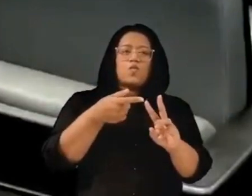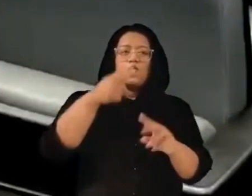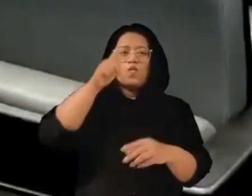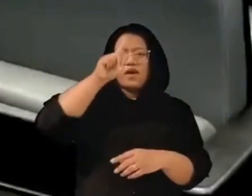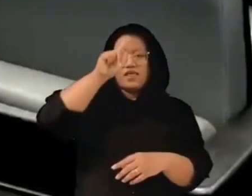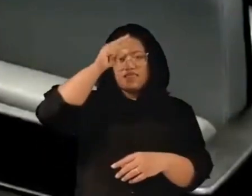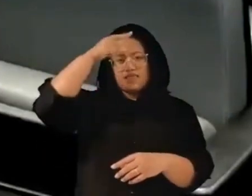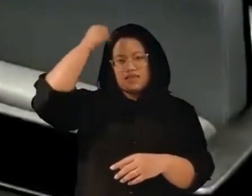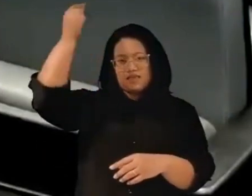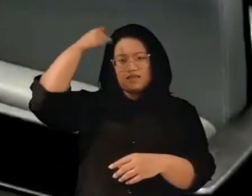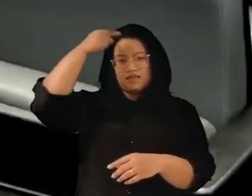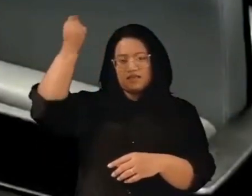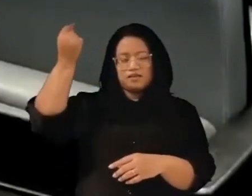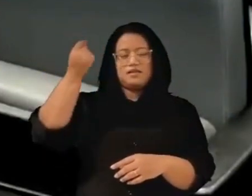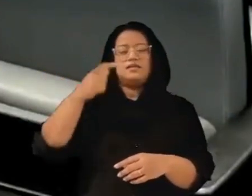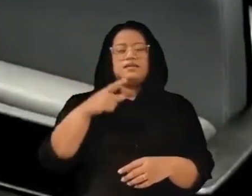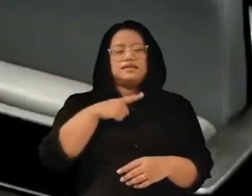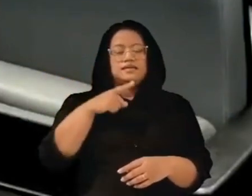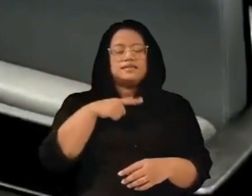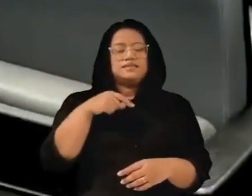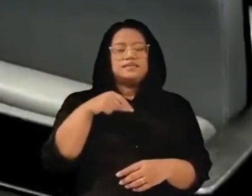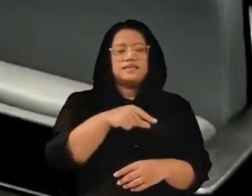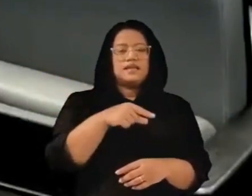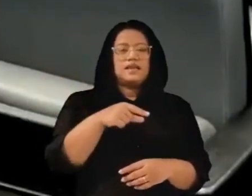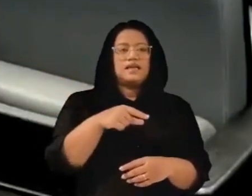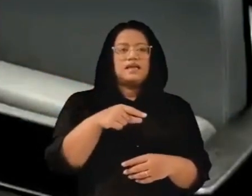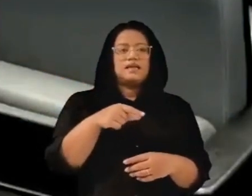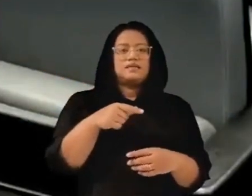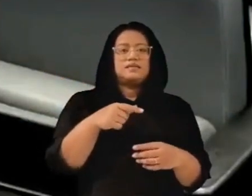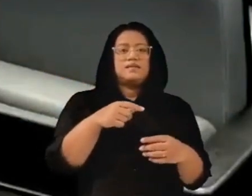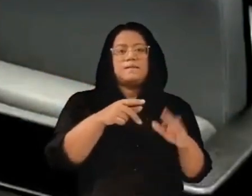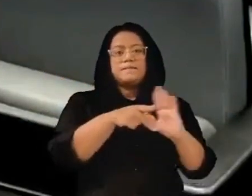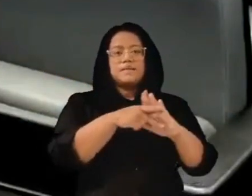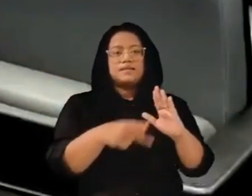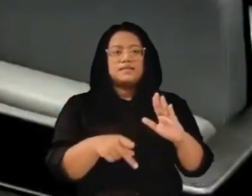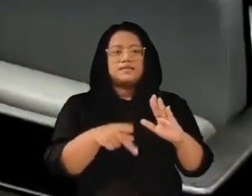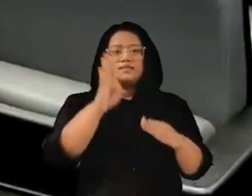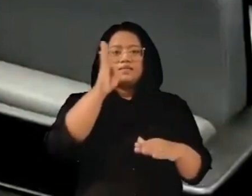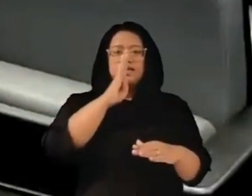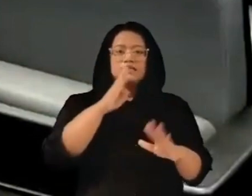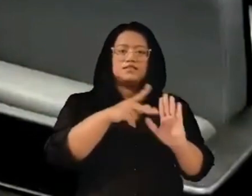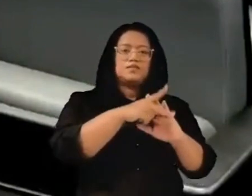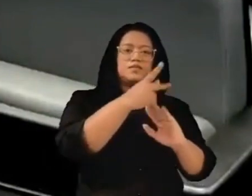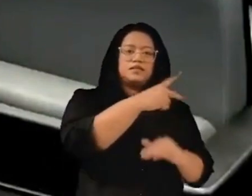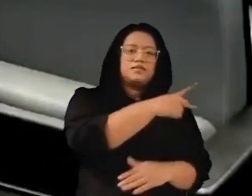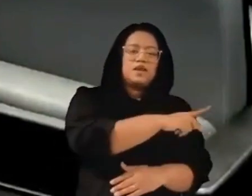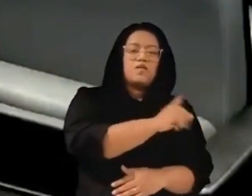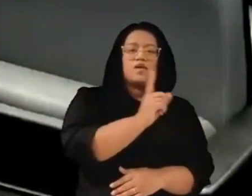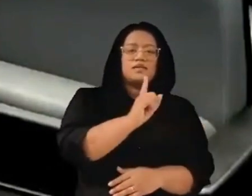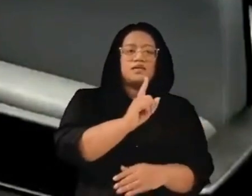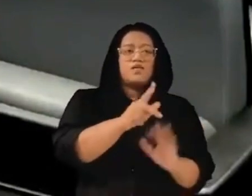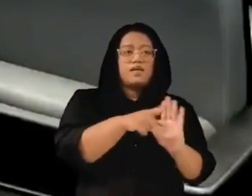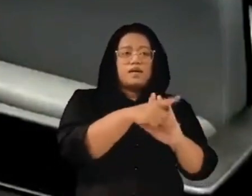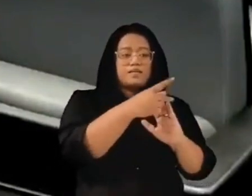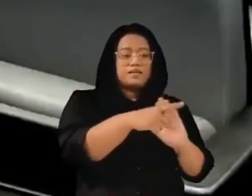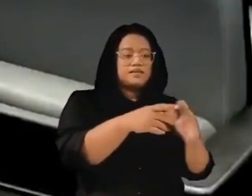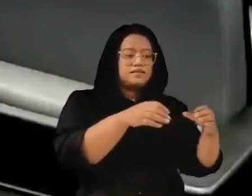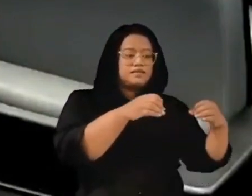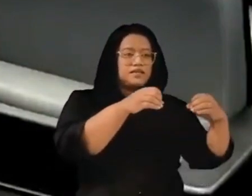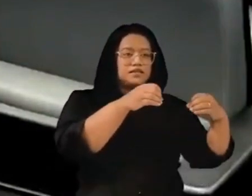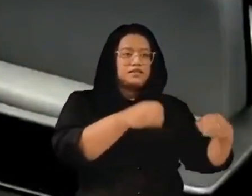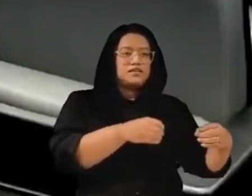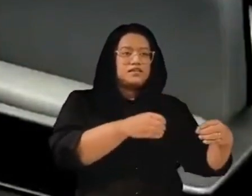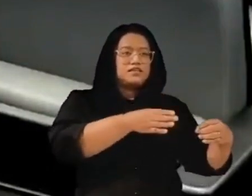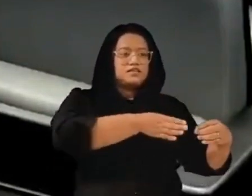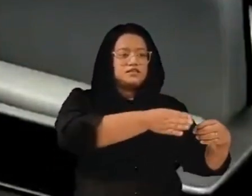origem, transfronteiriça. O Guarani Kaiowá, ele não é brasileiro, ele não é paraguaio, ele é Guarani Kaiowá e fica ali dos dois lados